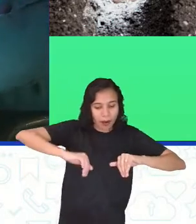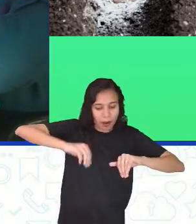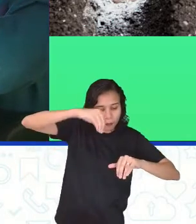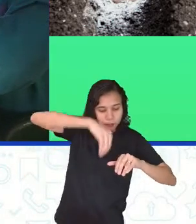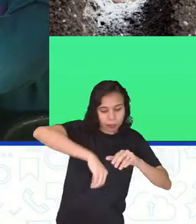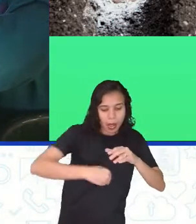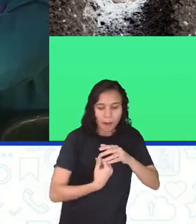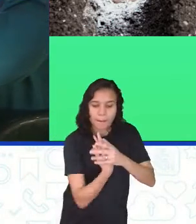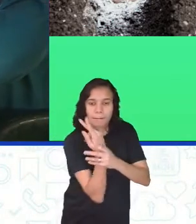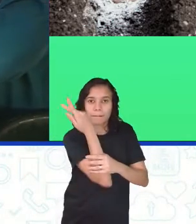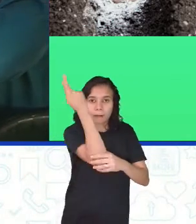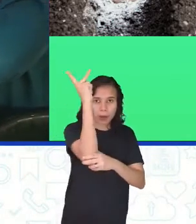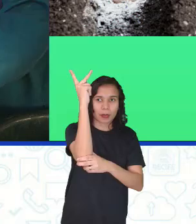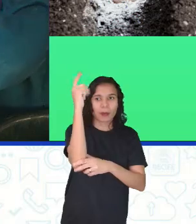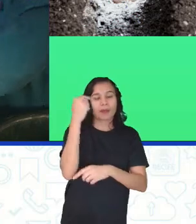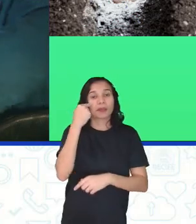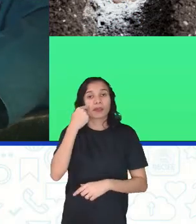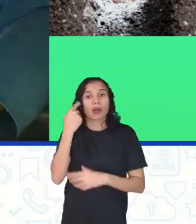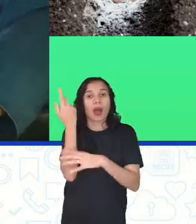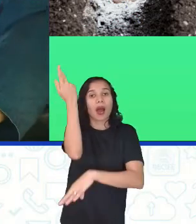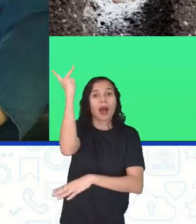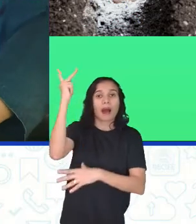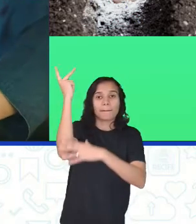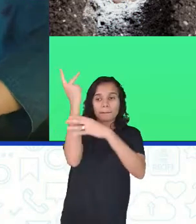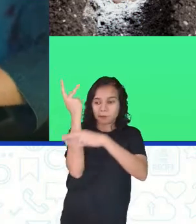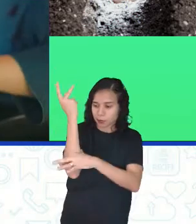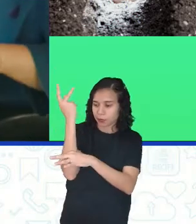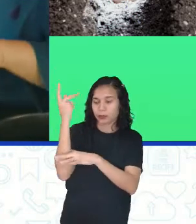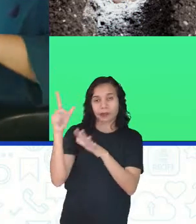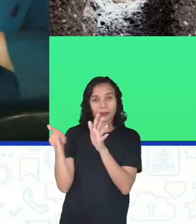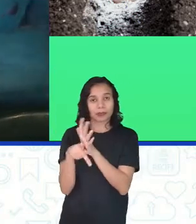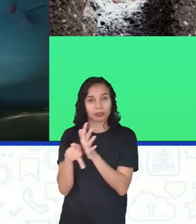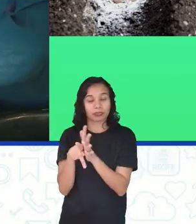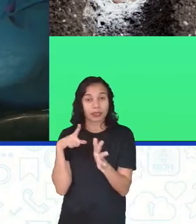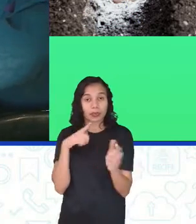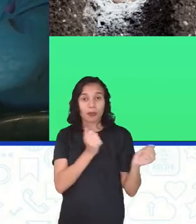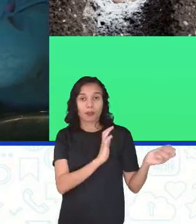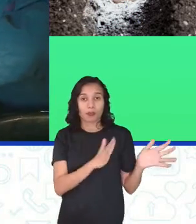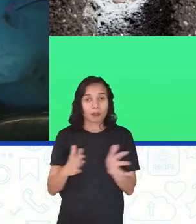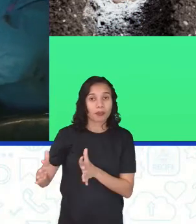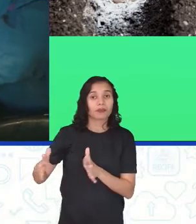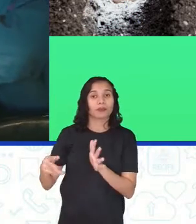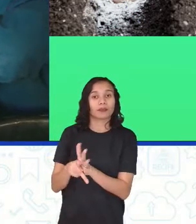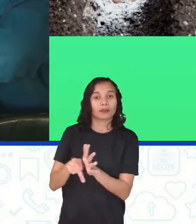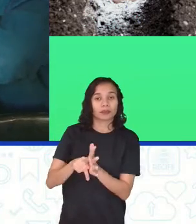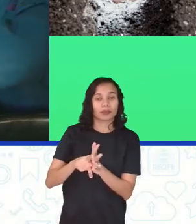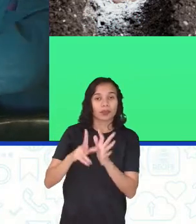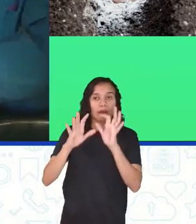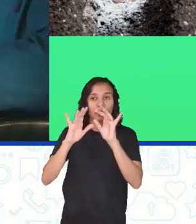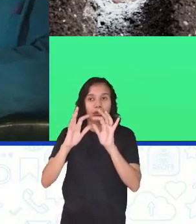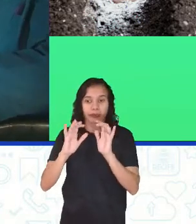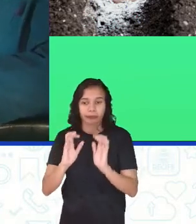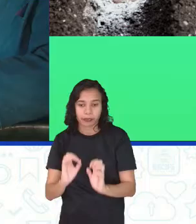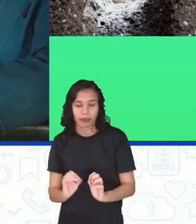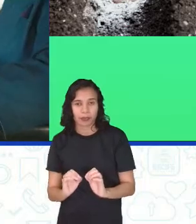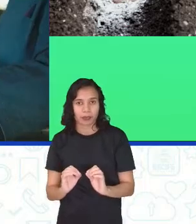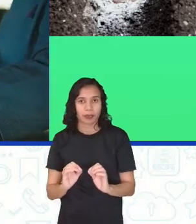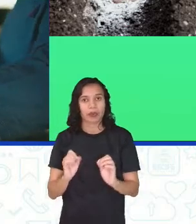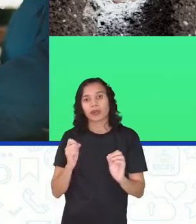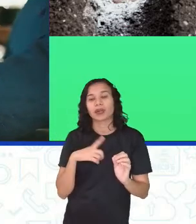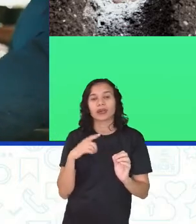plantas. E, nesse caso aí, essas plantas vão passar por um processo de decomposição. Com